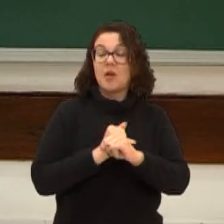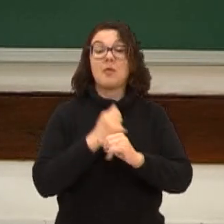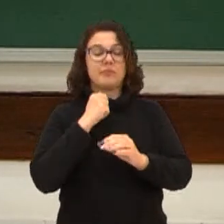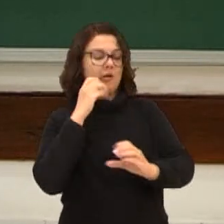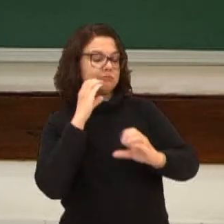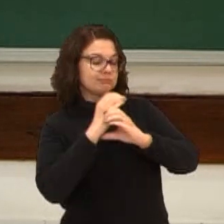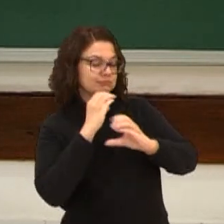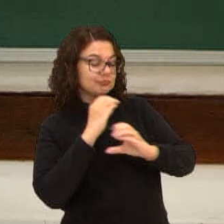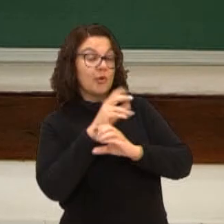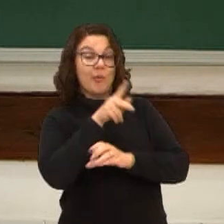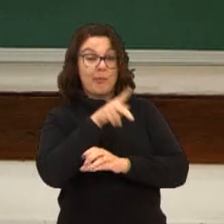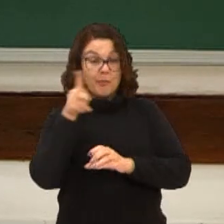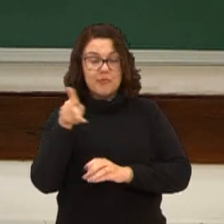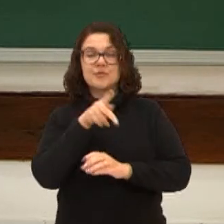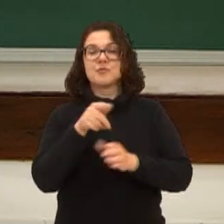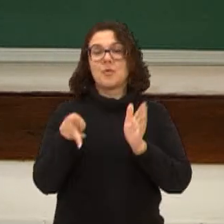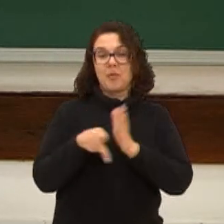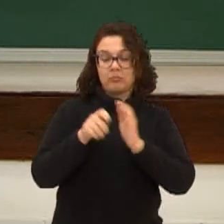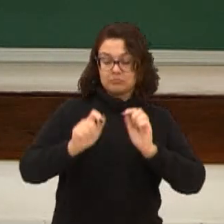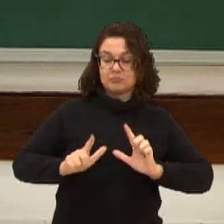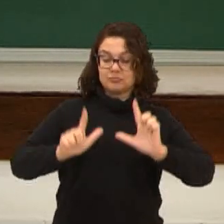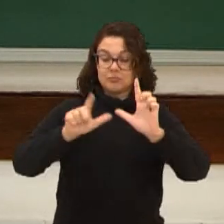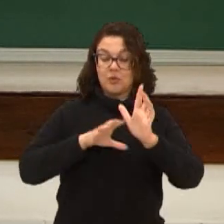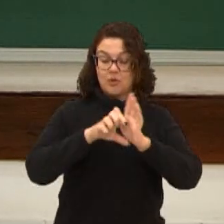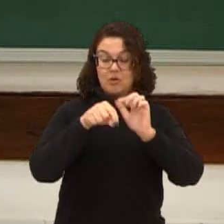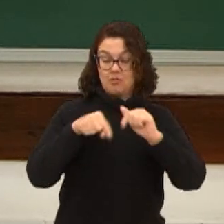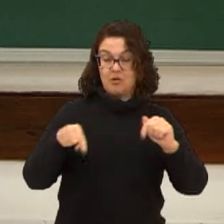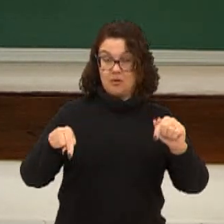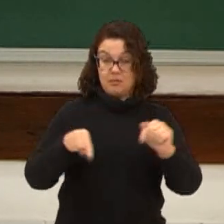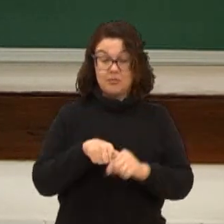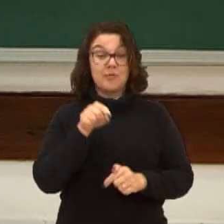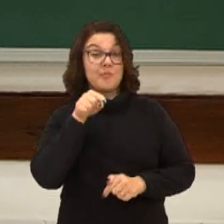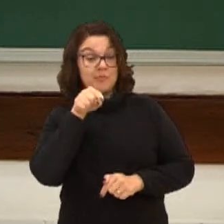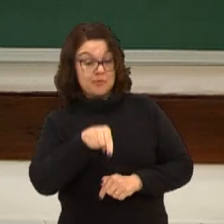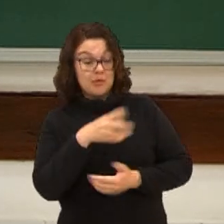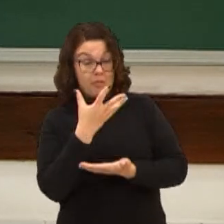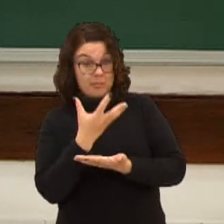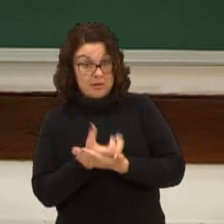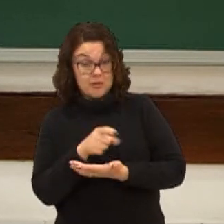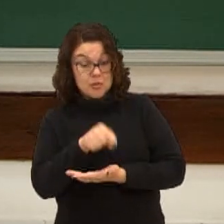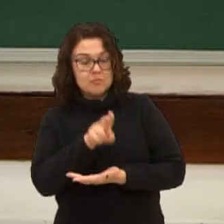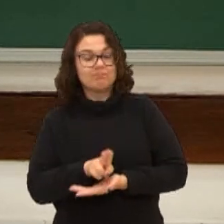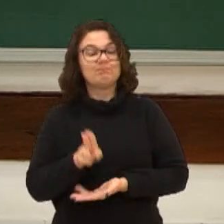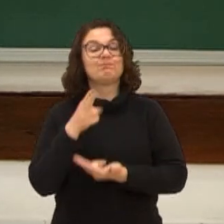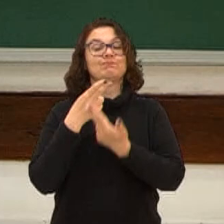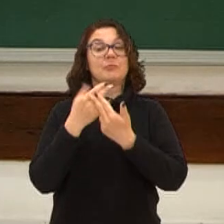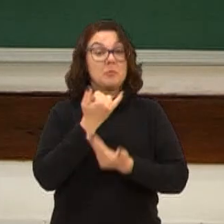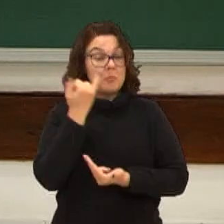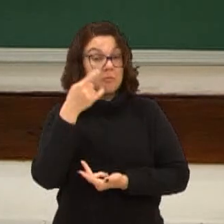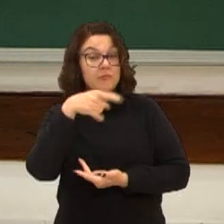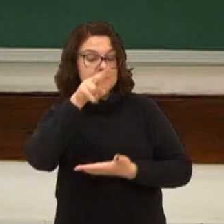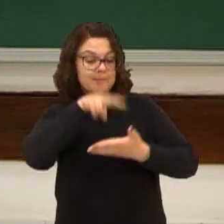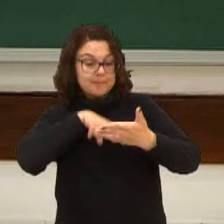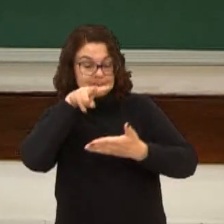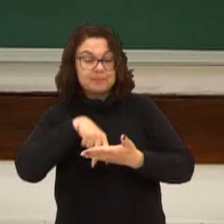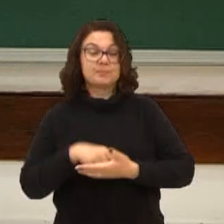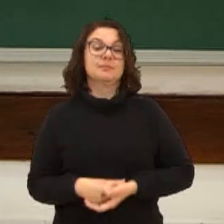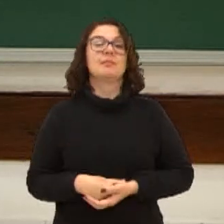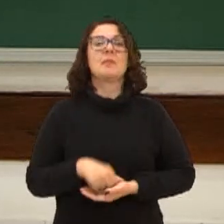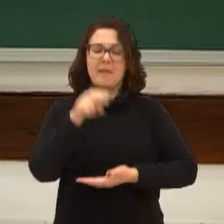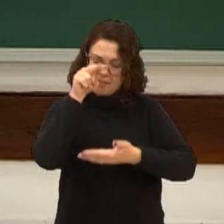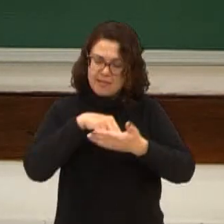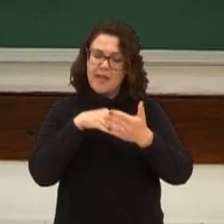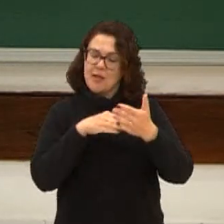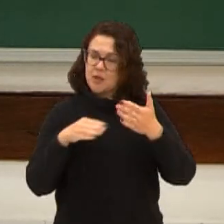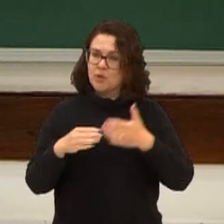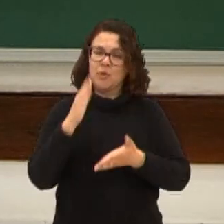com os seus professores pelo mural, lá no Classroom. Então, isso é muito útil, que você leia, né, realmente leia.